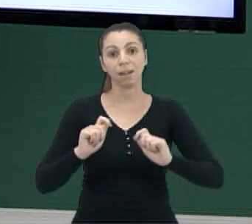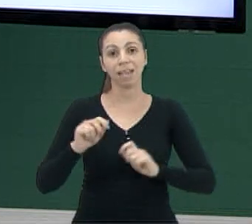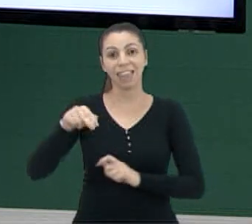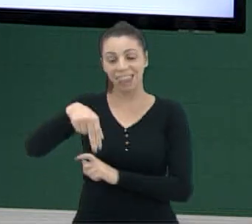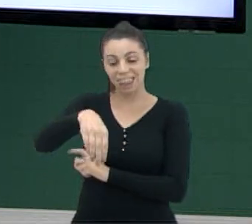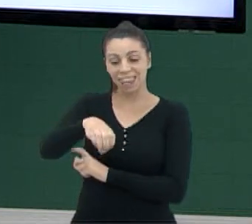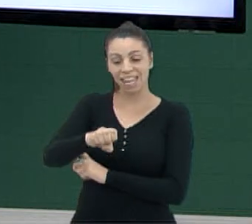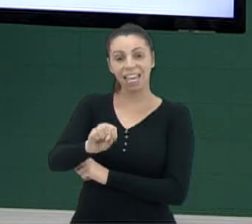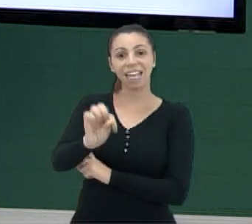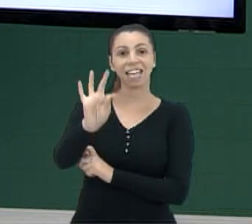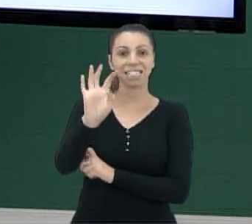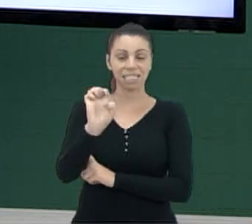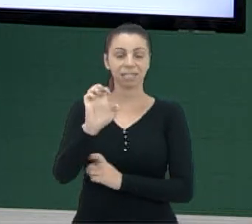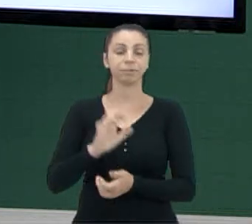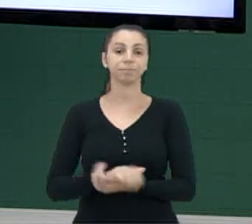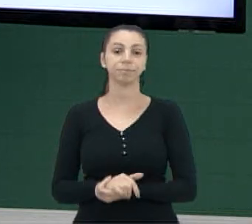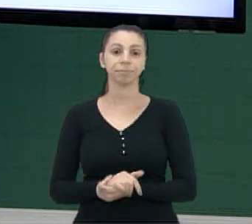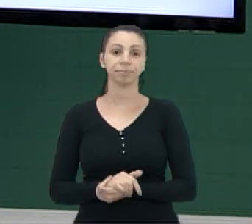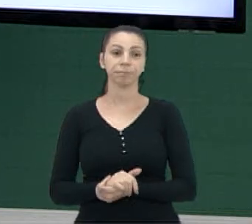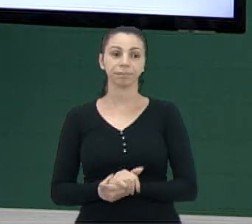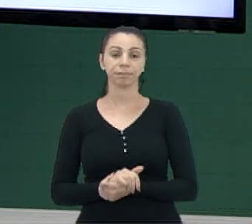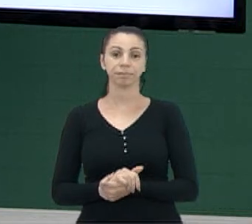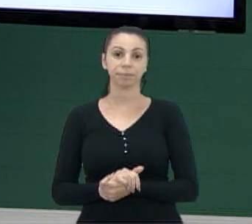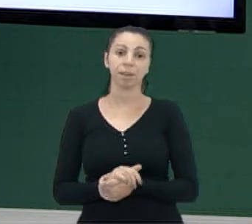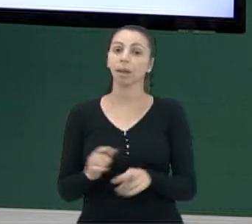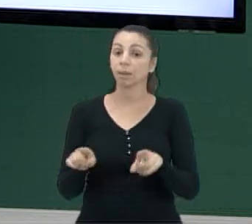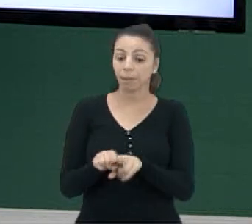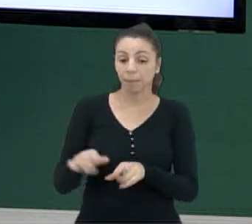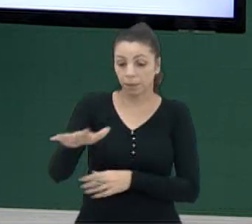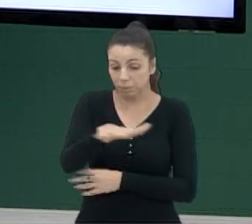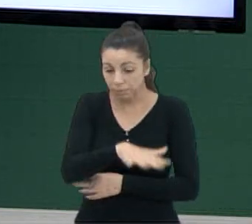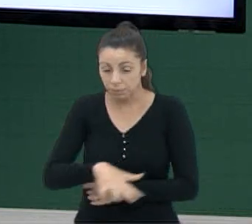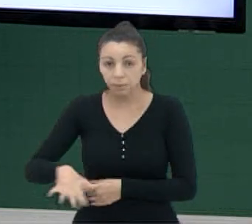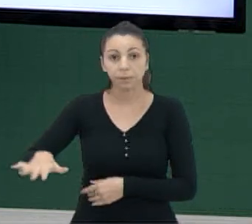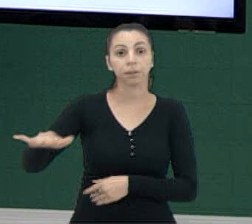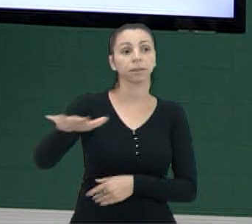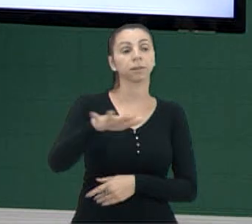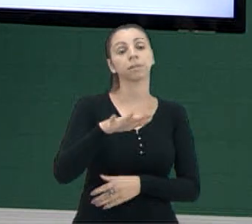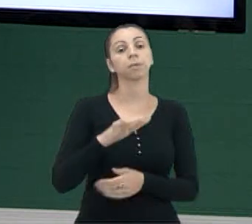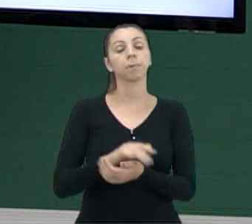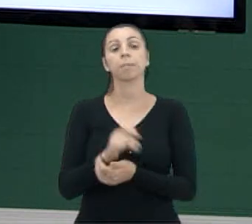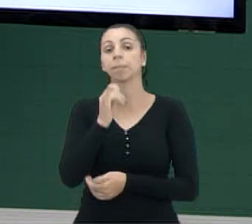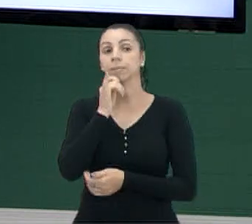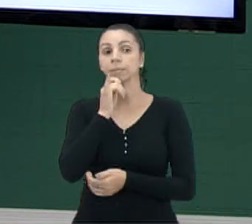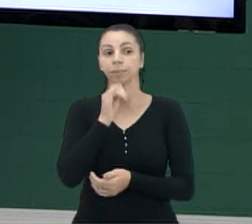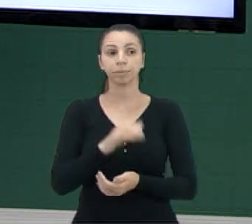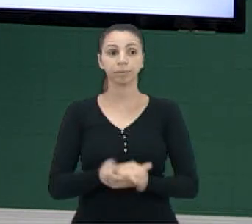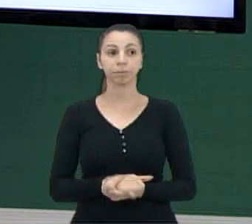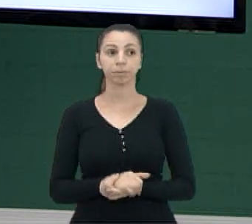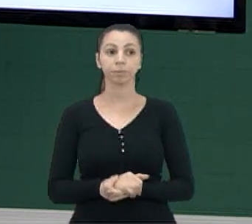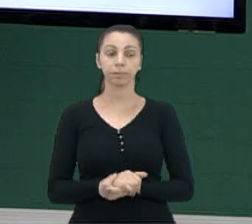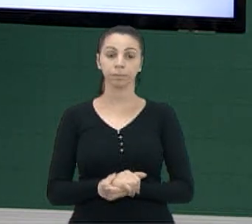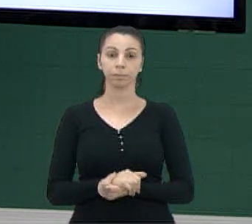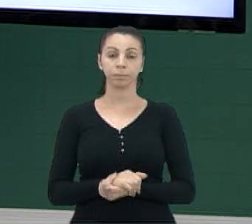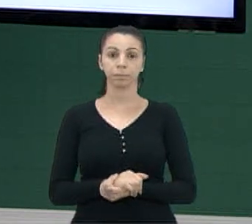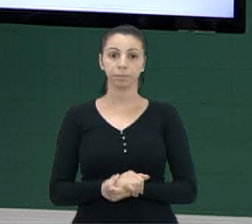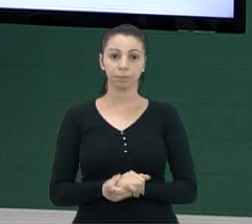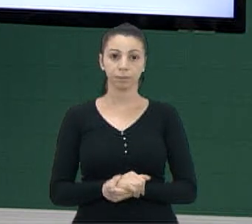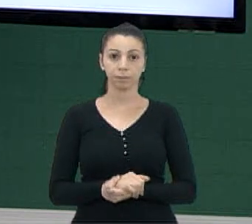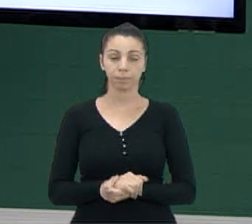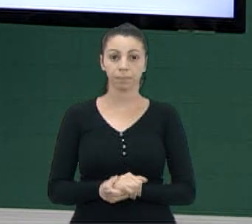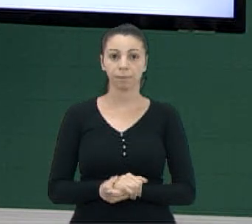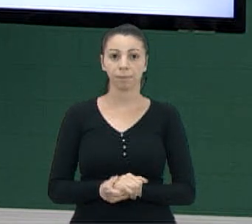a mesma coisa acontece para o espaço. Então, se eu vou falar assim, ó, essa